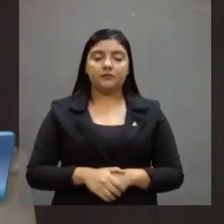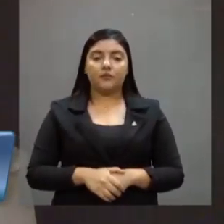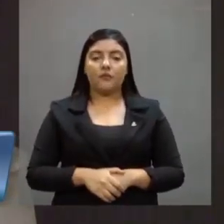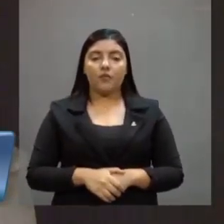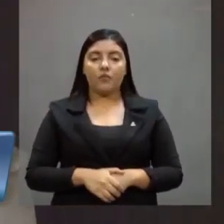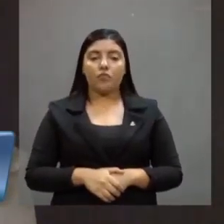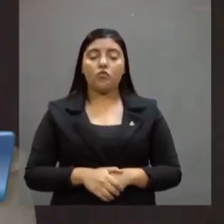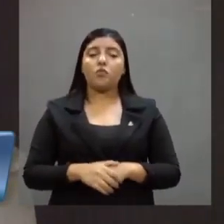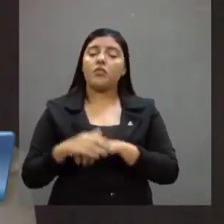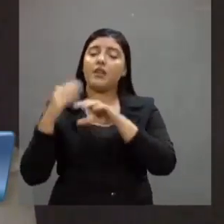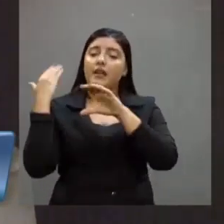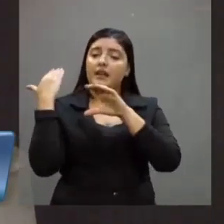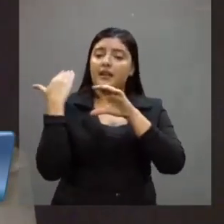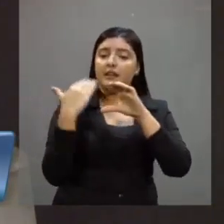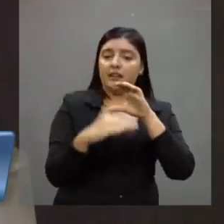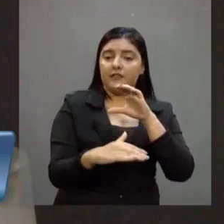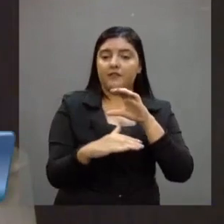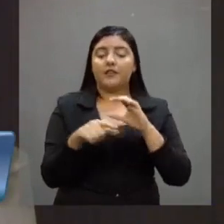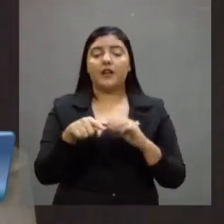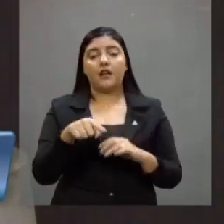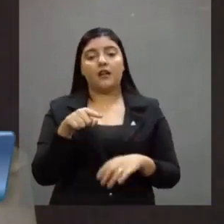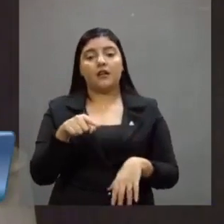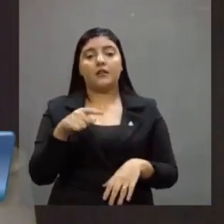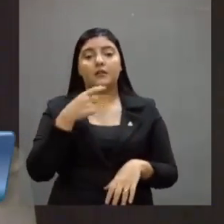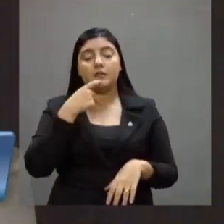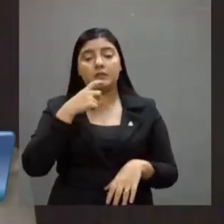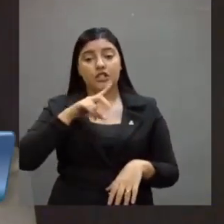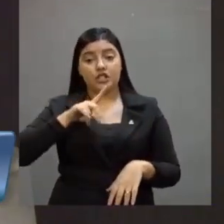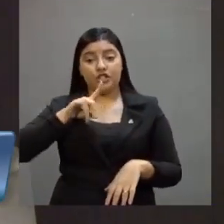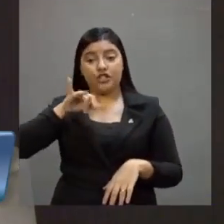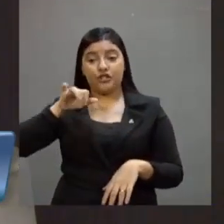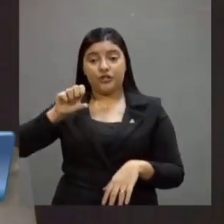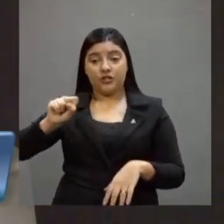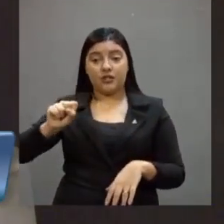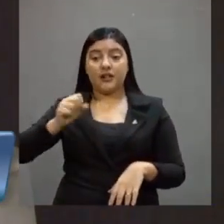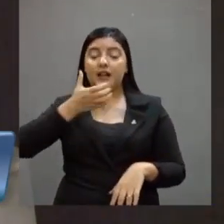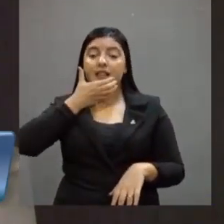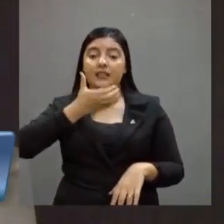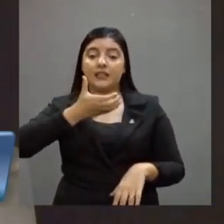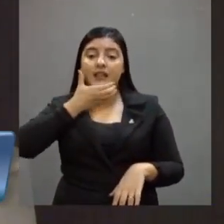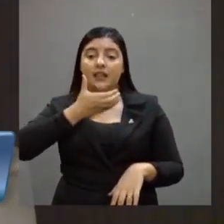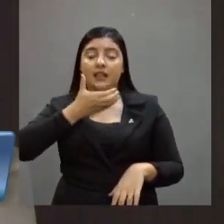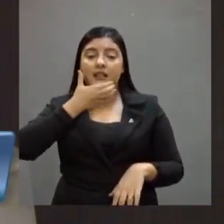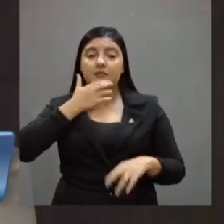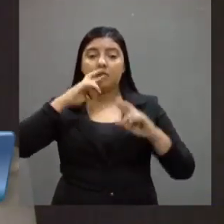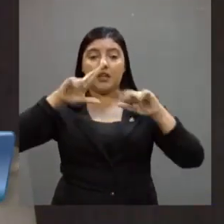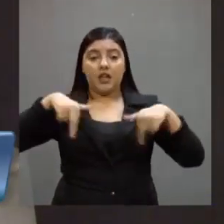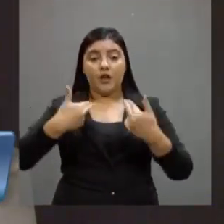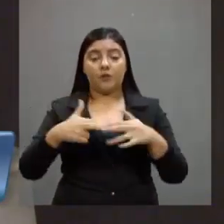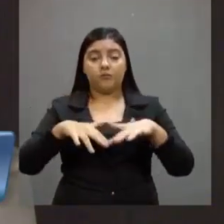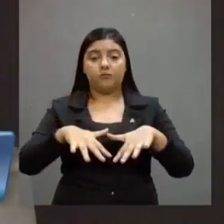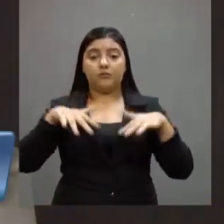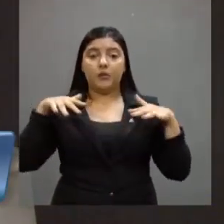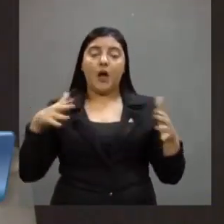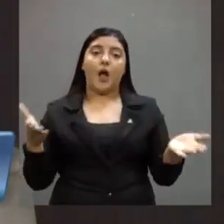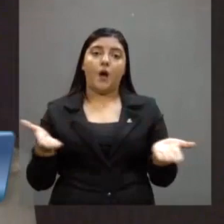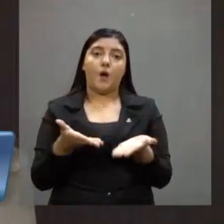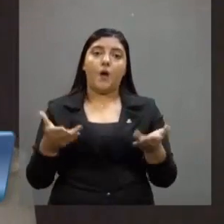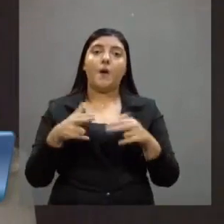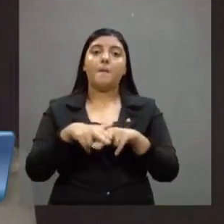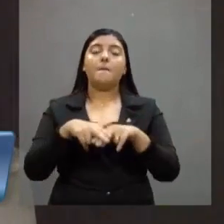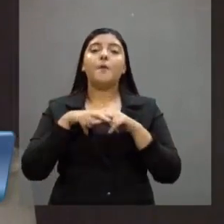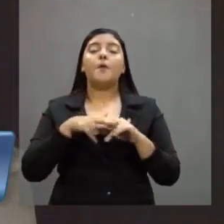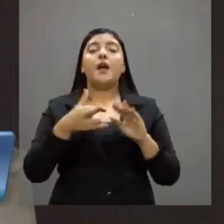inescapável enviar a mensagem nos derradeiros dias de dezembro da sessão legislativa. O